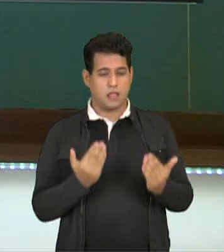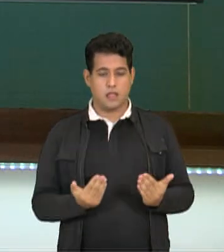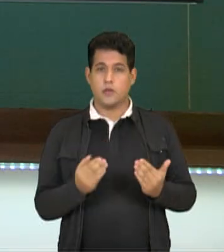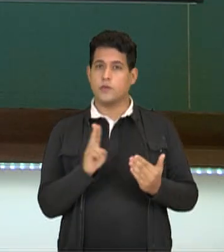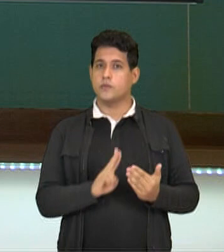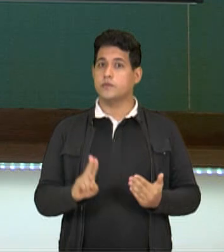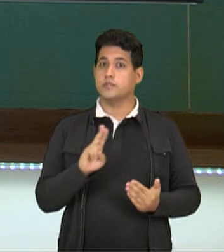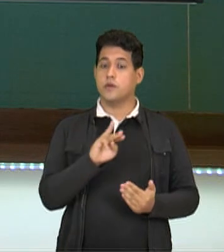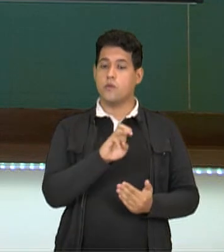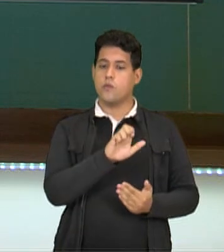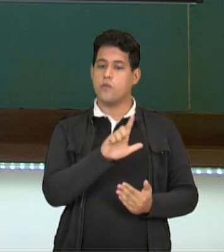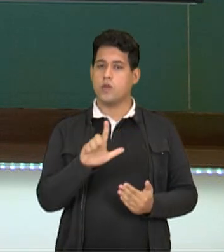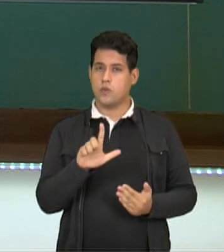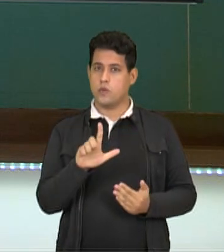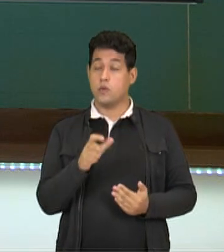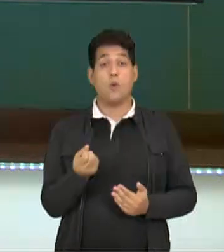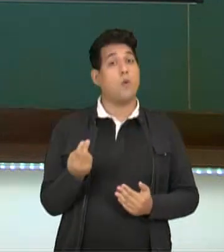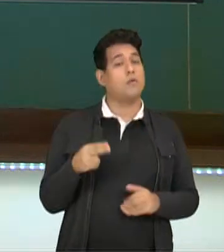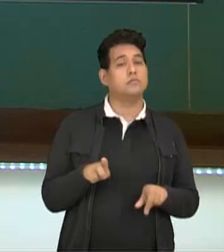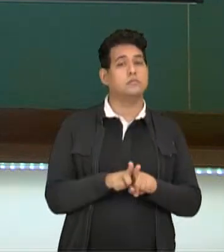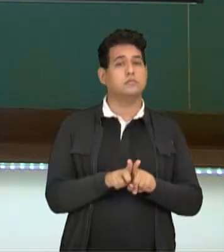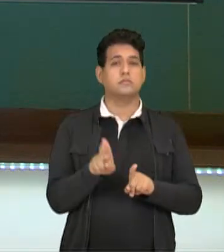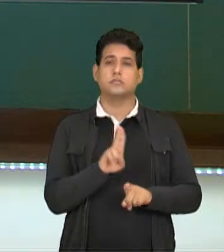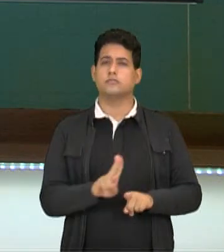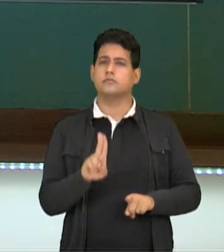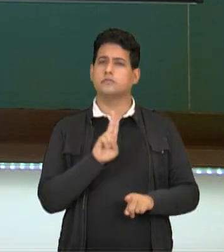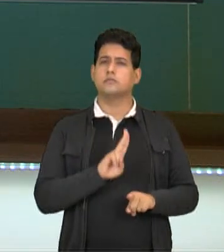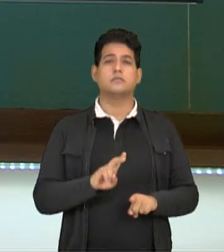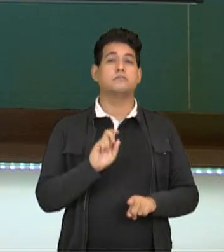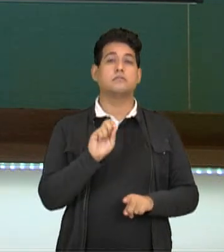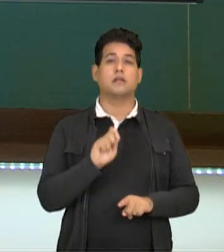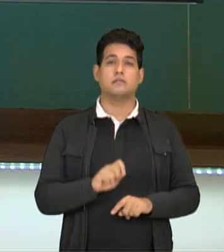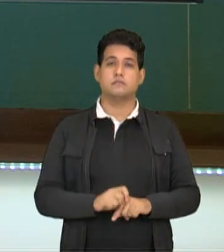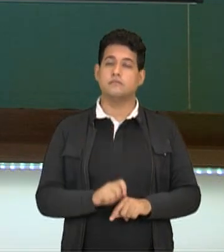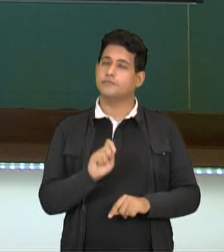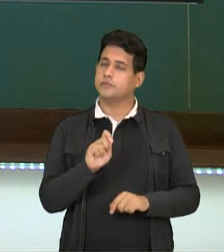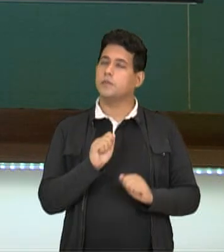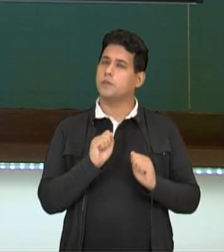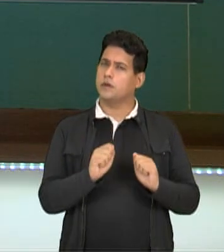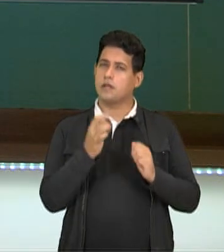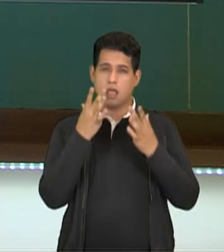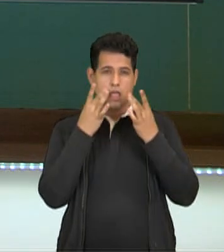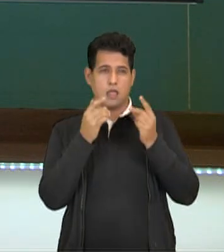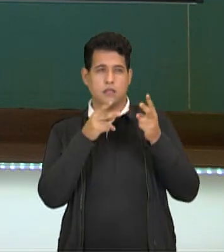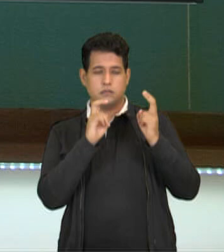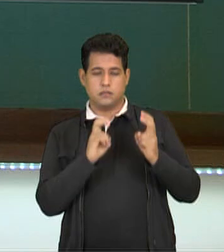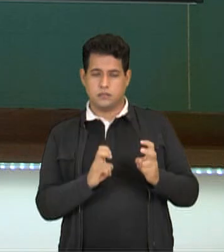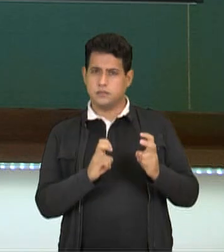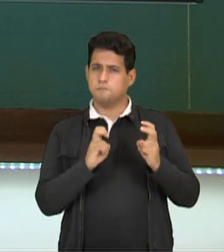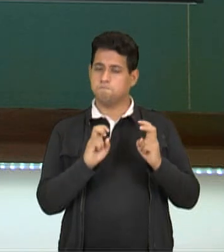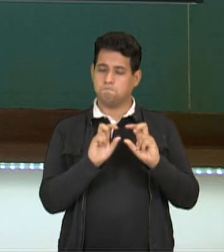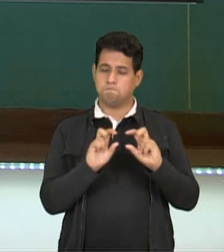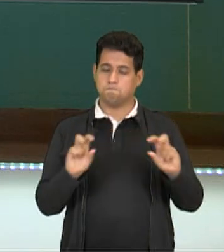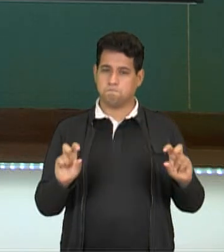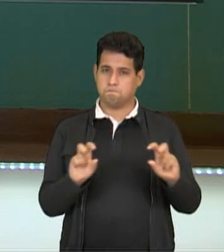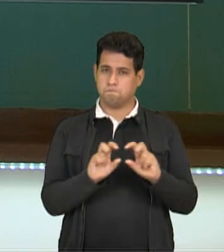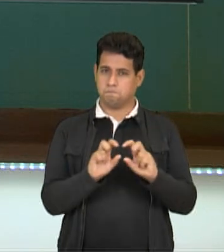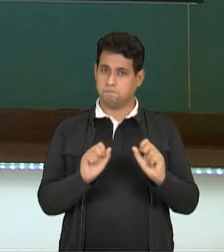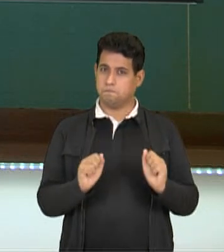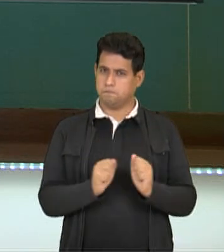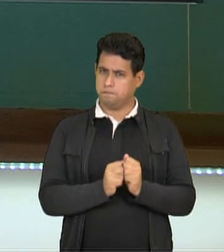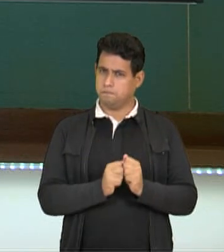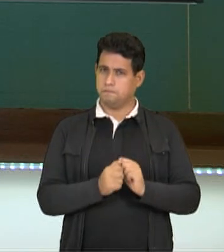sentenças usando o will, ou quem sabe, a sua short form. Você é capaz de captá-la dessa sentença aqui,